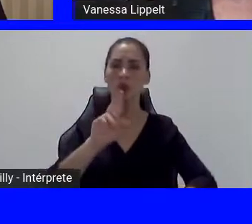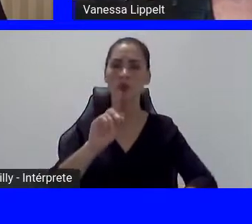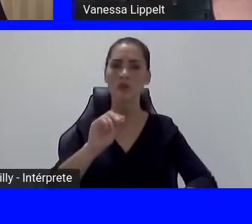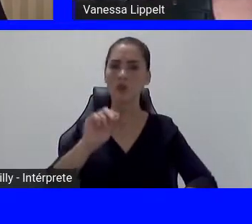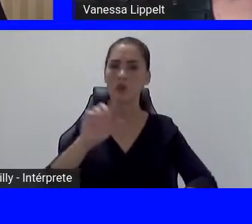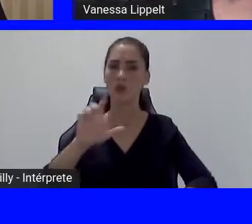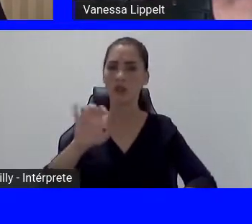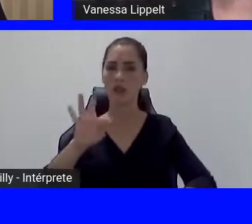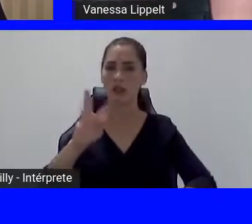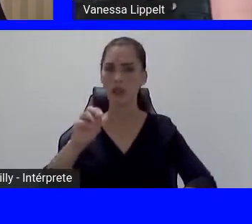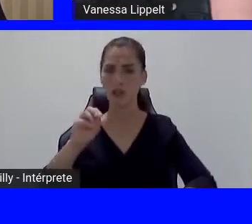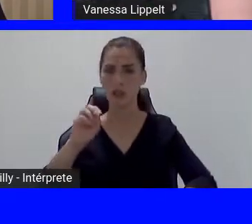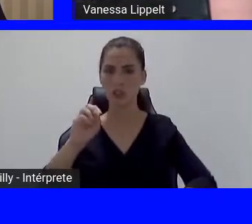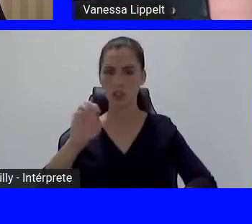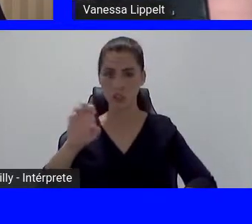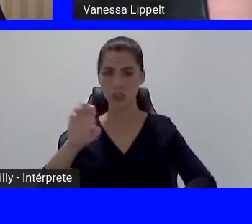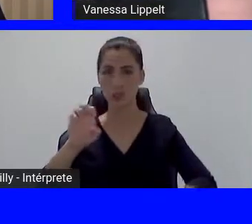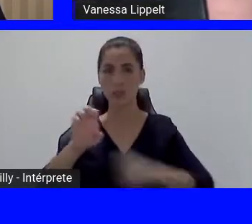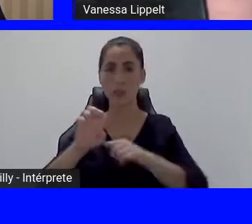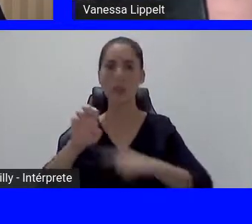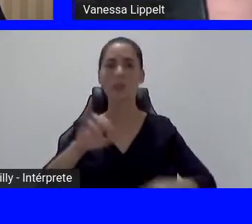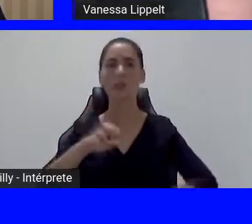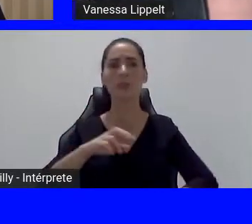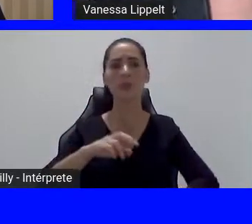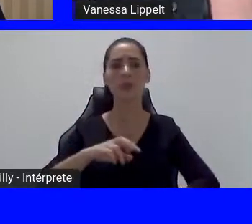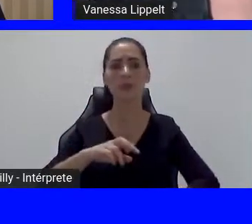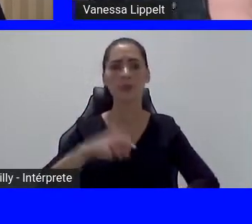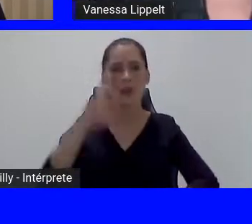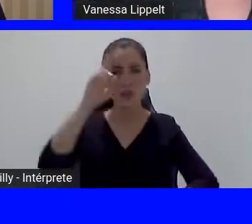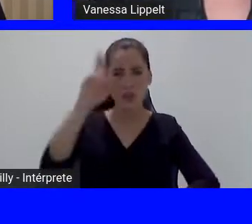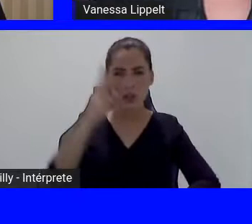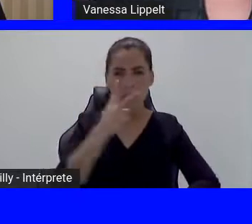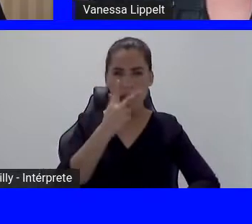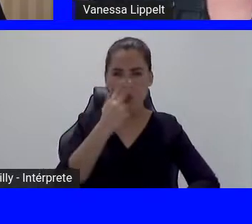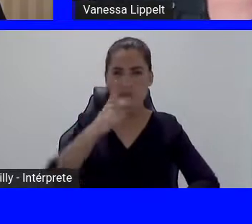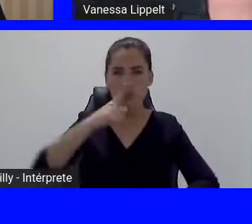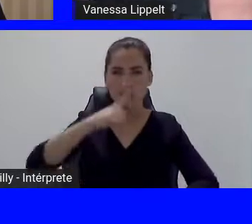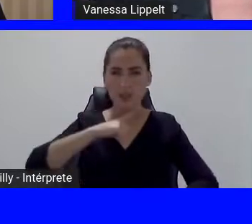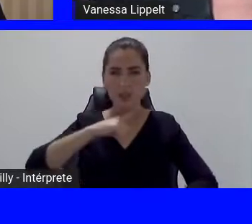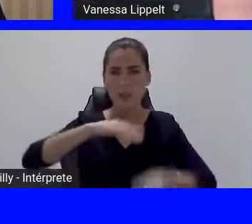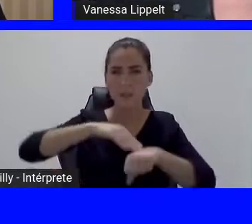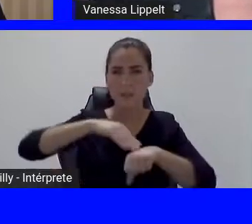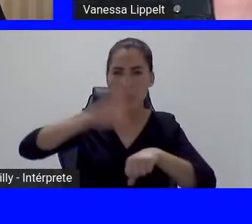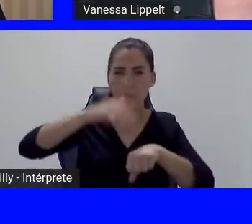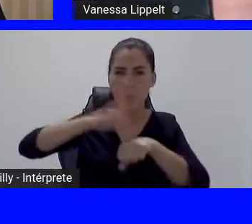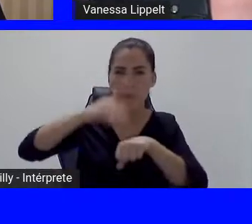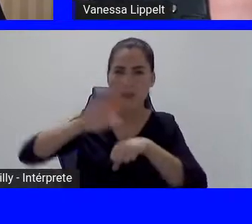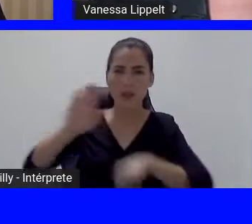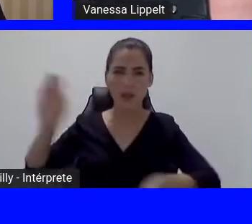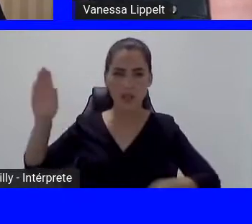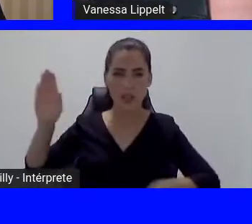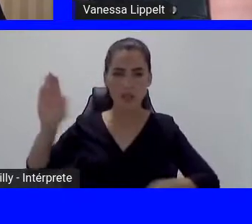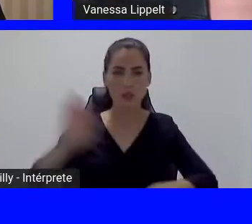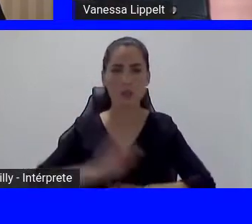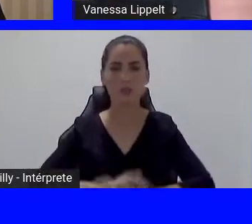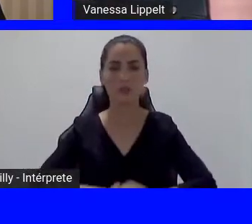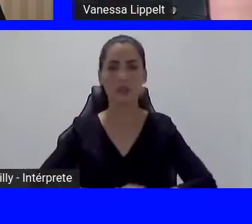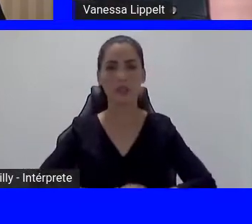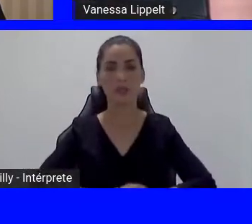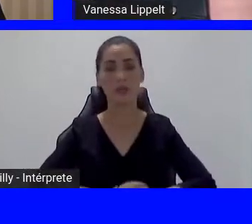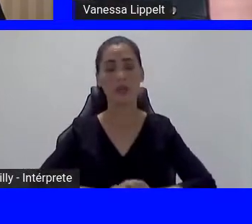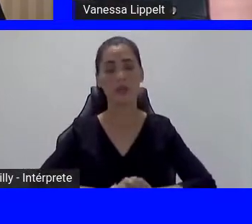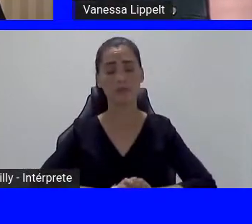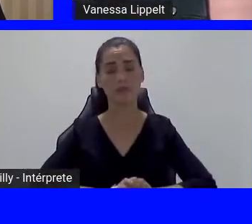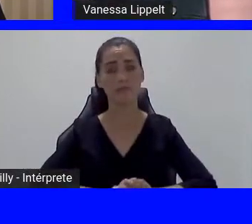A senhora acha que é possível ter mais de um candidato também? Não, eu acredito que o Centro Democrático sabe fazer